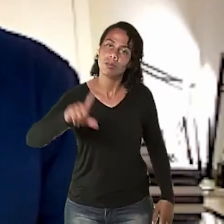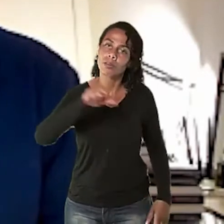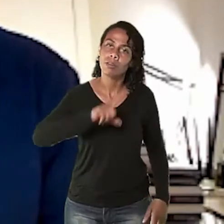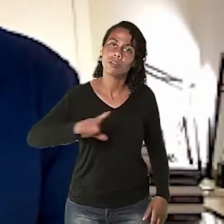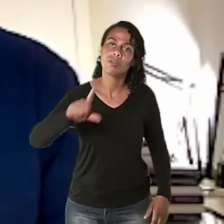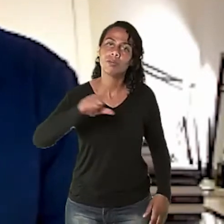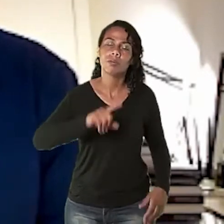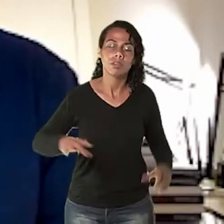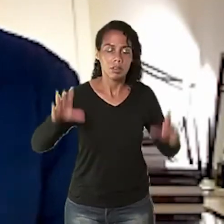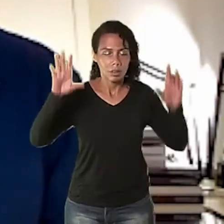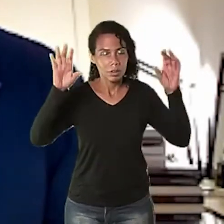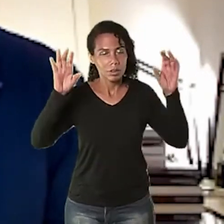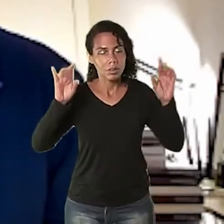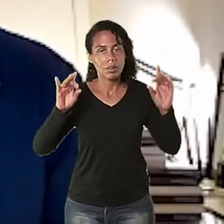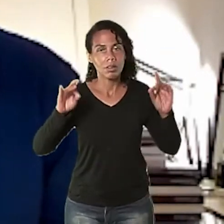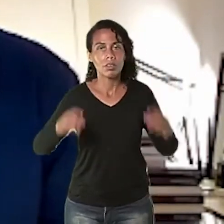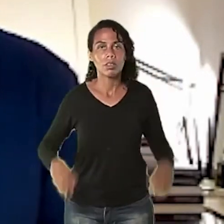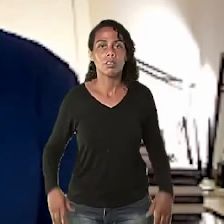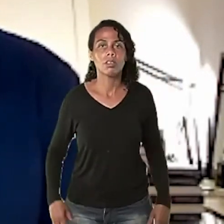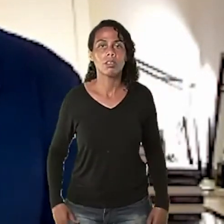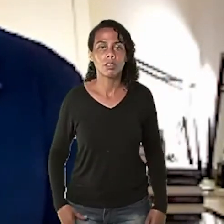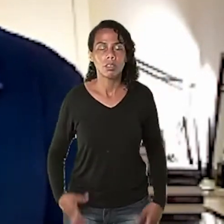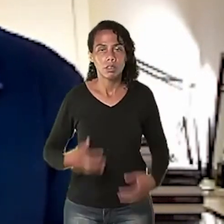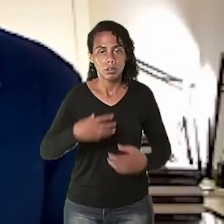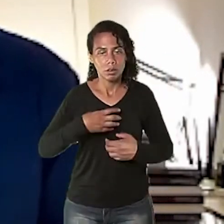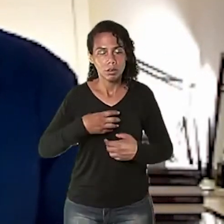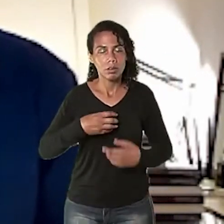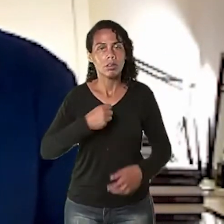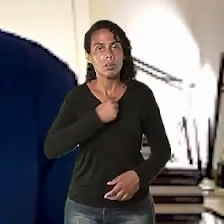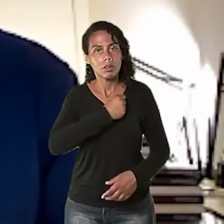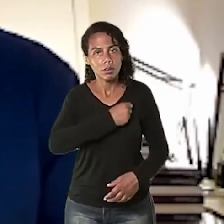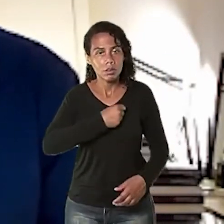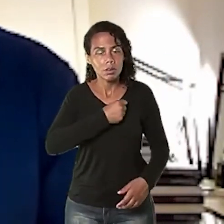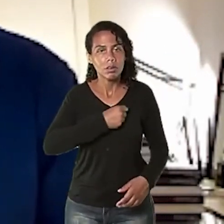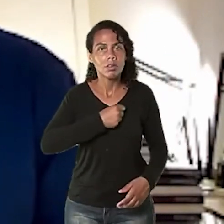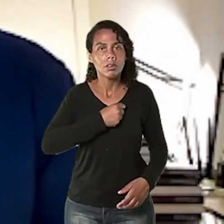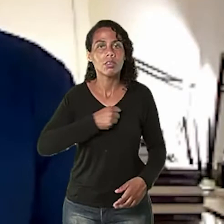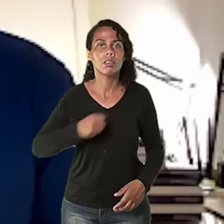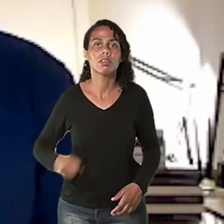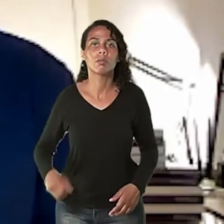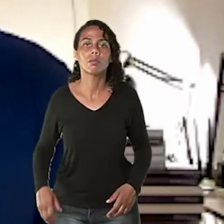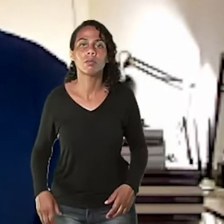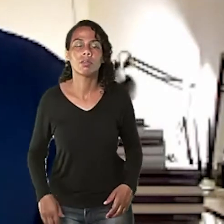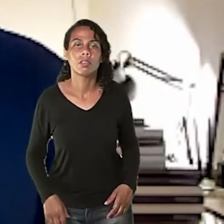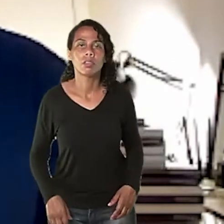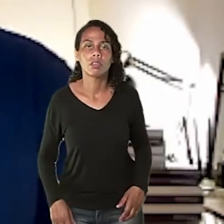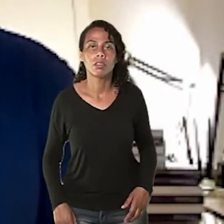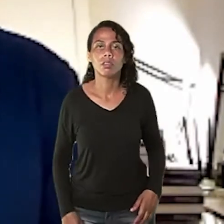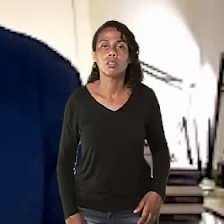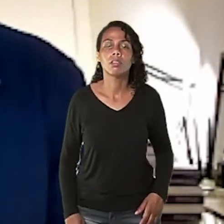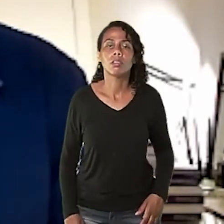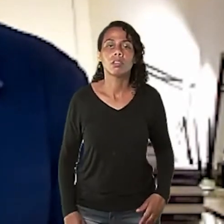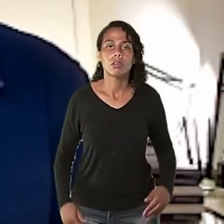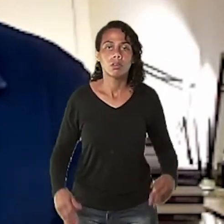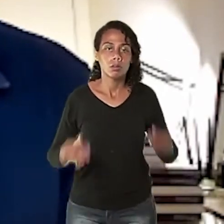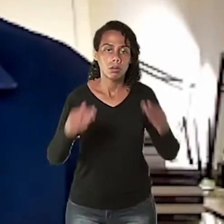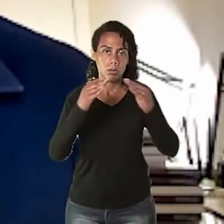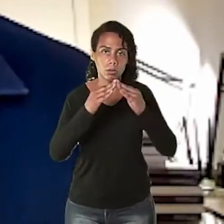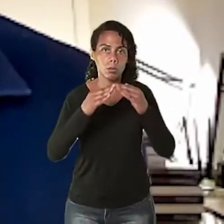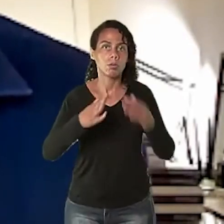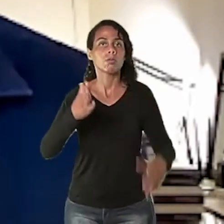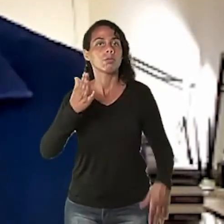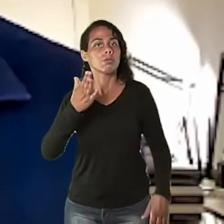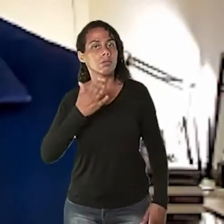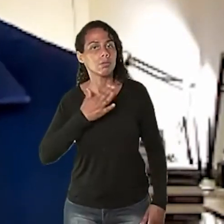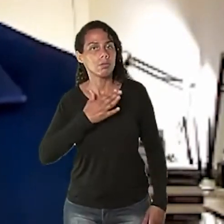viagens. A essa saudade, ao contrário da terra natal, os alemães chamam de Fernweh. Enfim, aí falo que